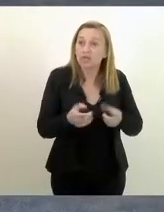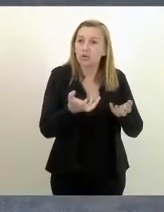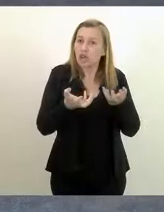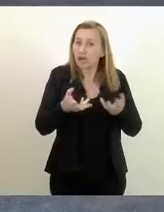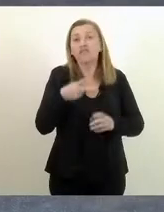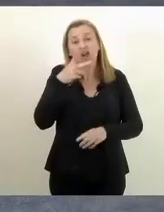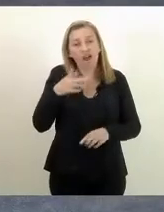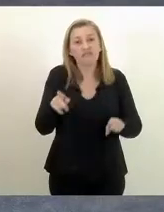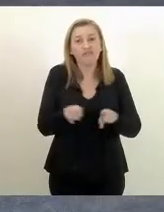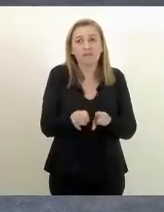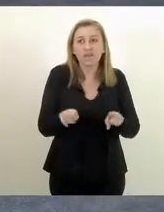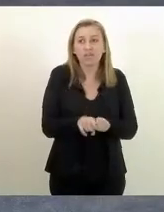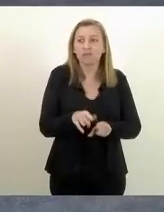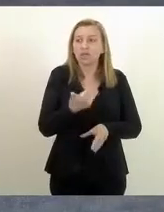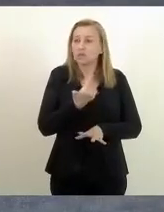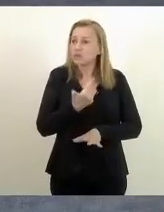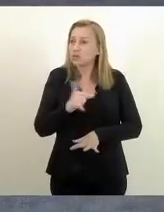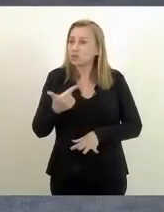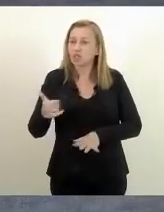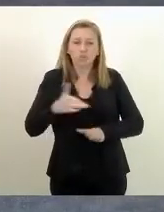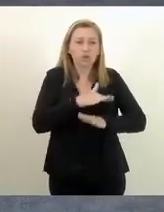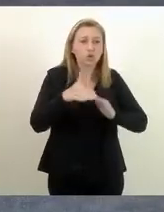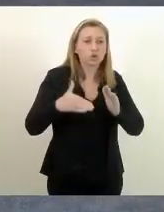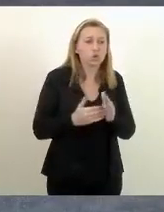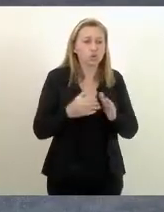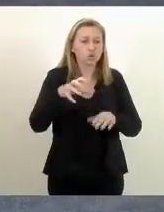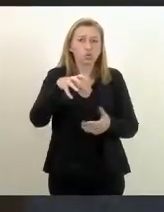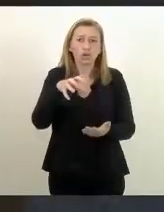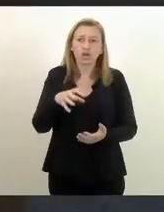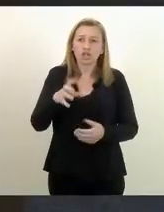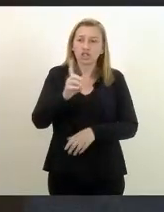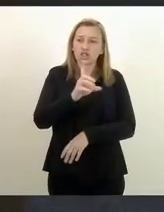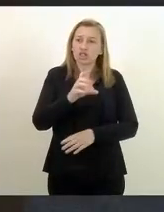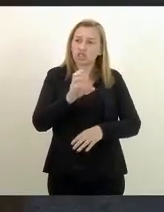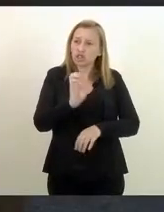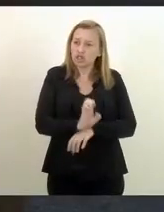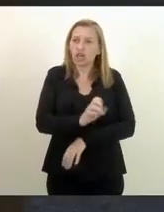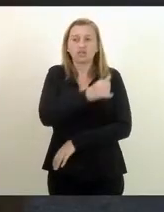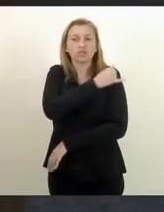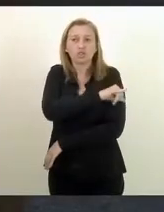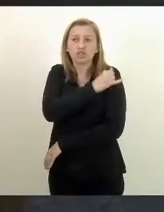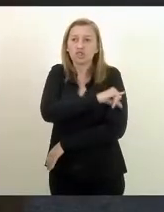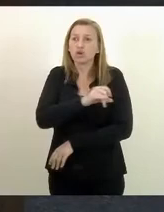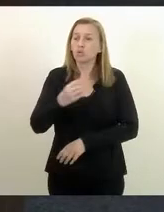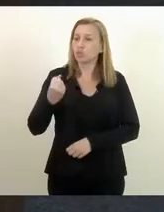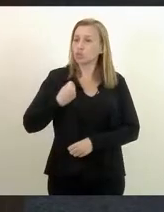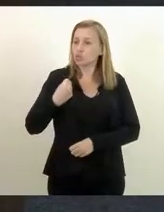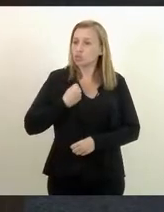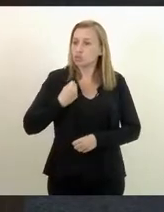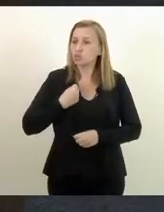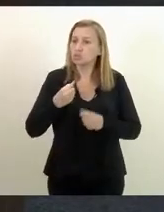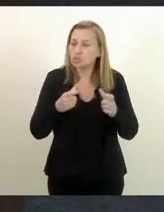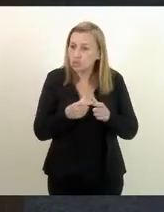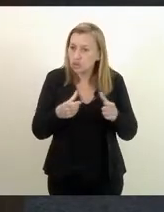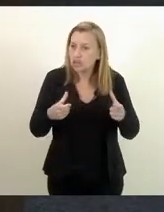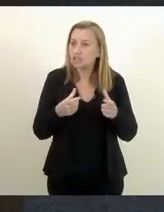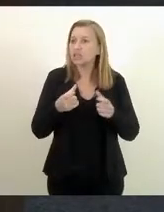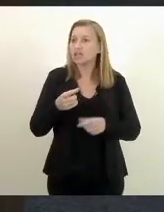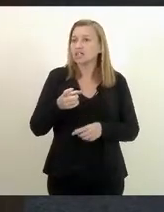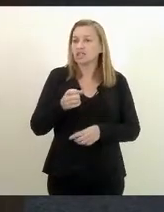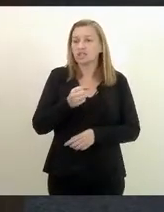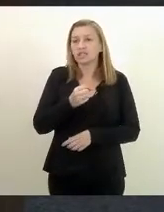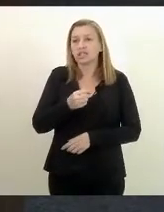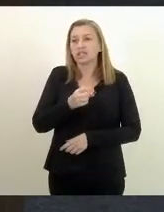dizer que nós não temos, em todo o estado do Rio de Janeiro, um número suficiente de delegacias de mulheres.